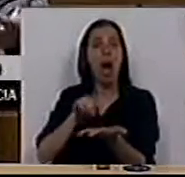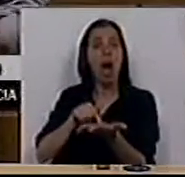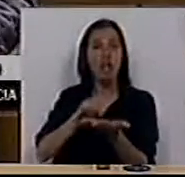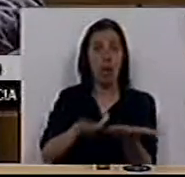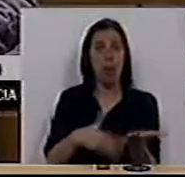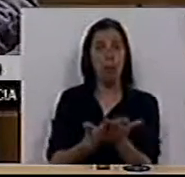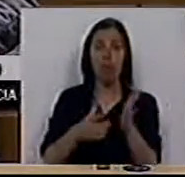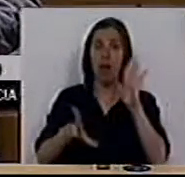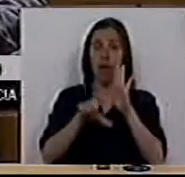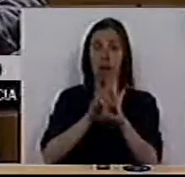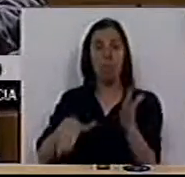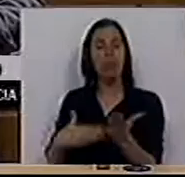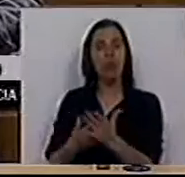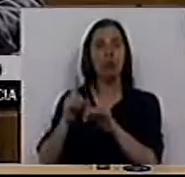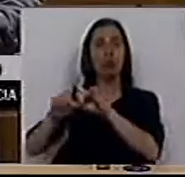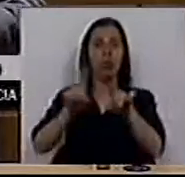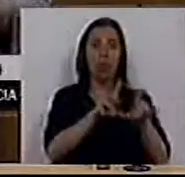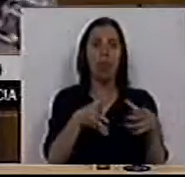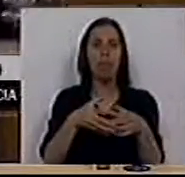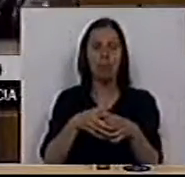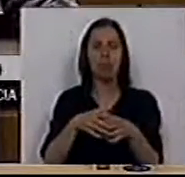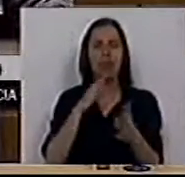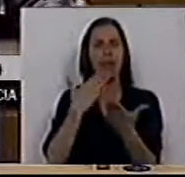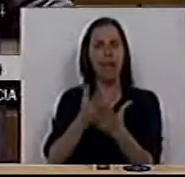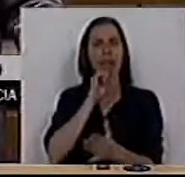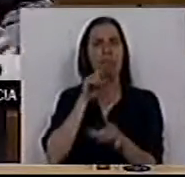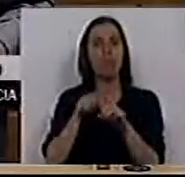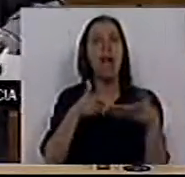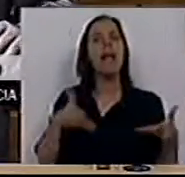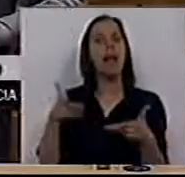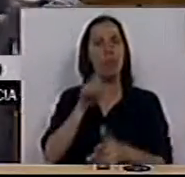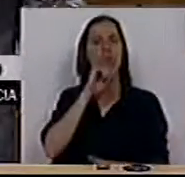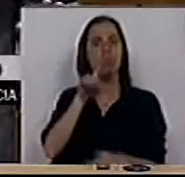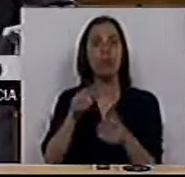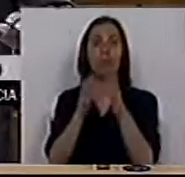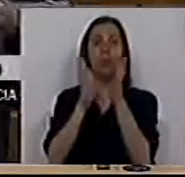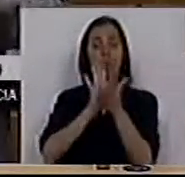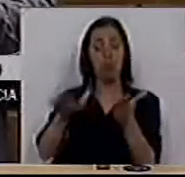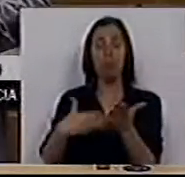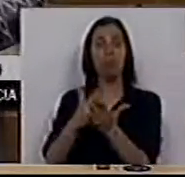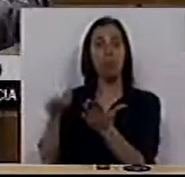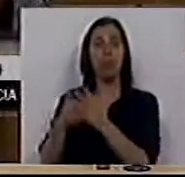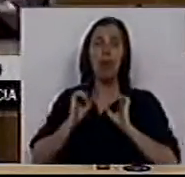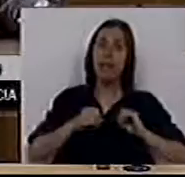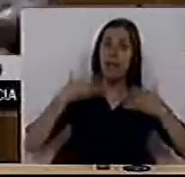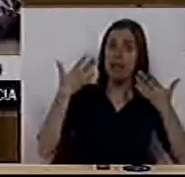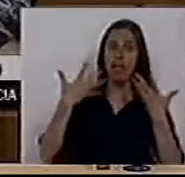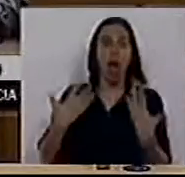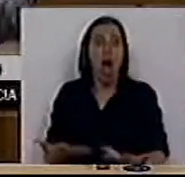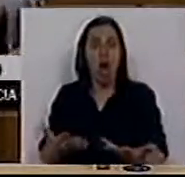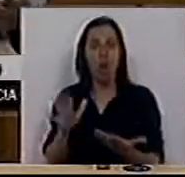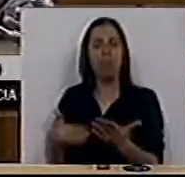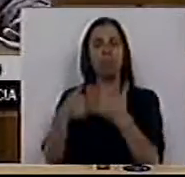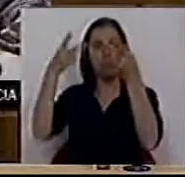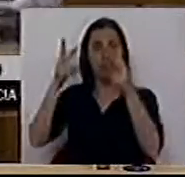das propostas legislativas das diversas bancadas que torna possível este caminho. Todas as propostas, a proposta inicial e estas